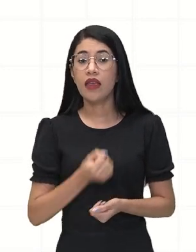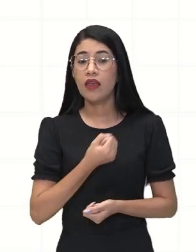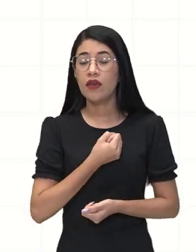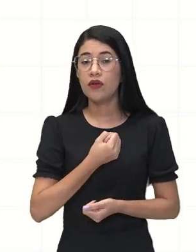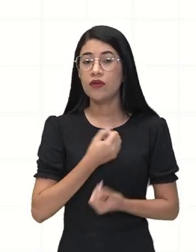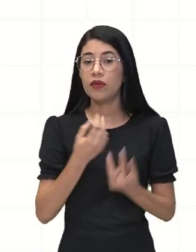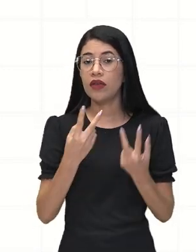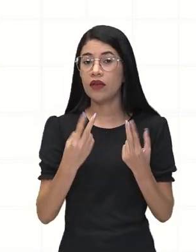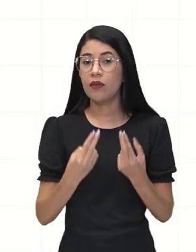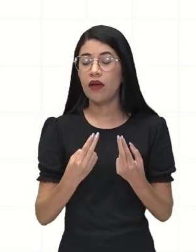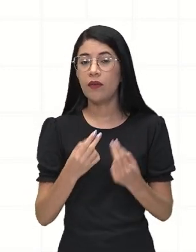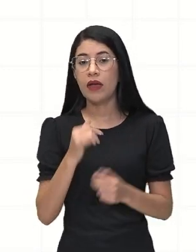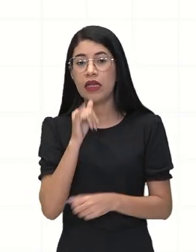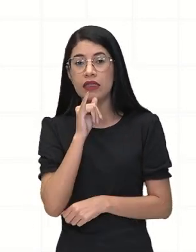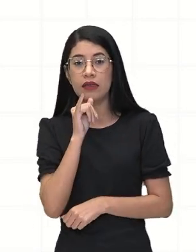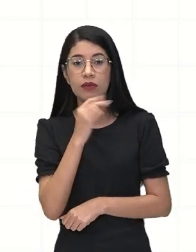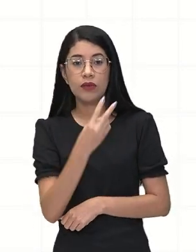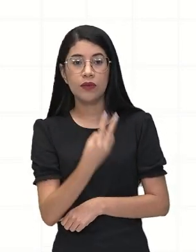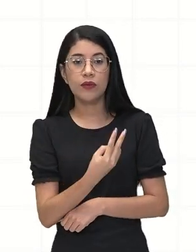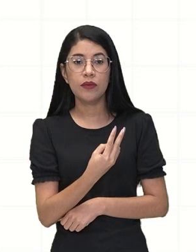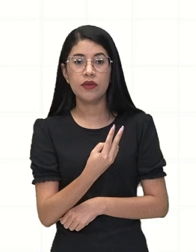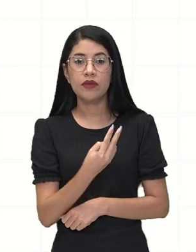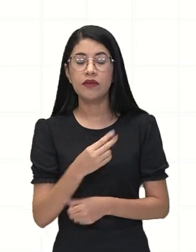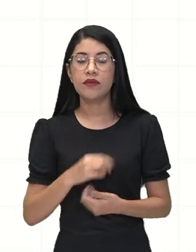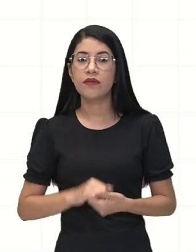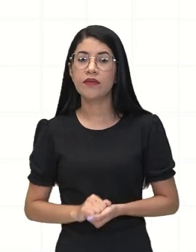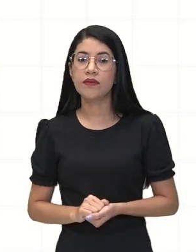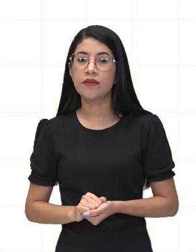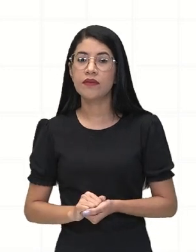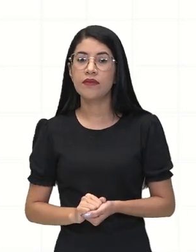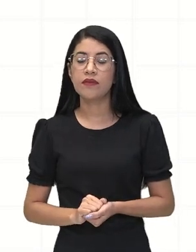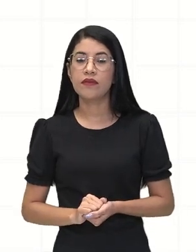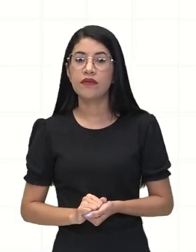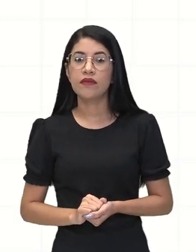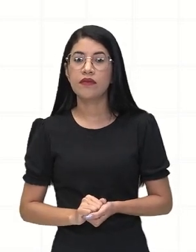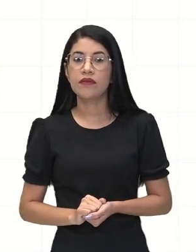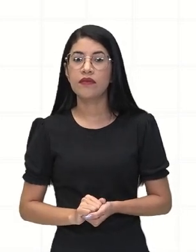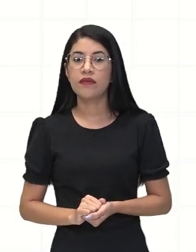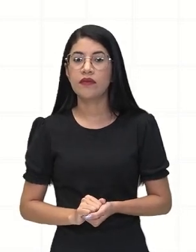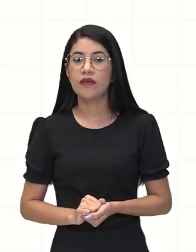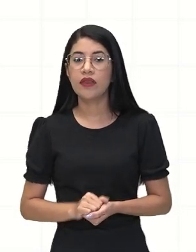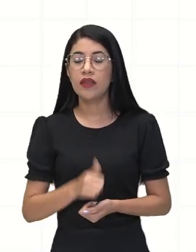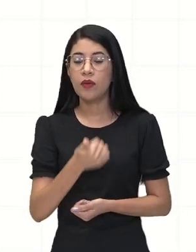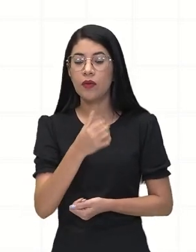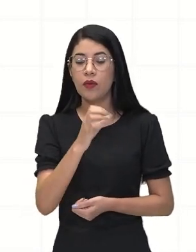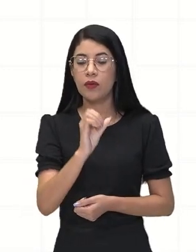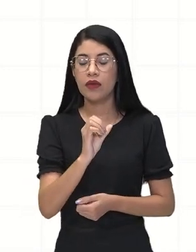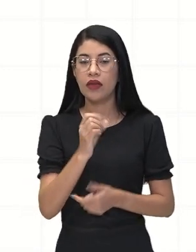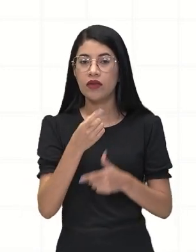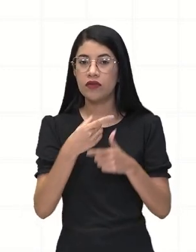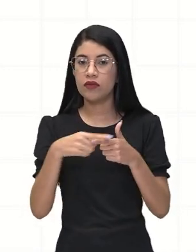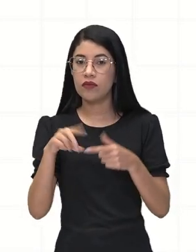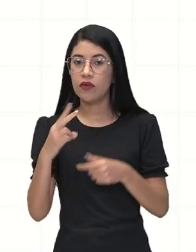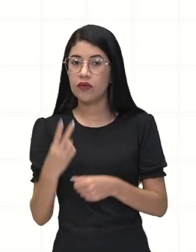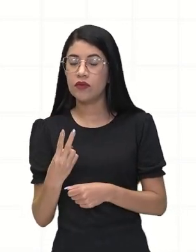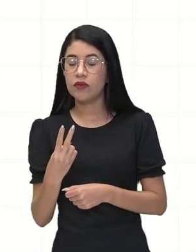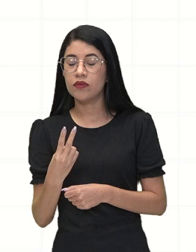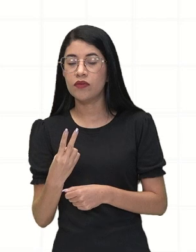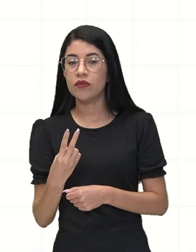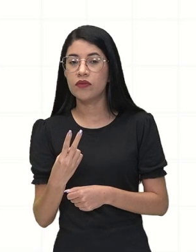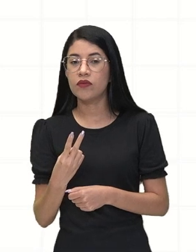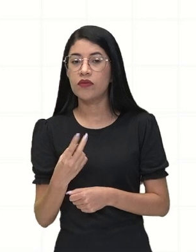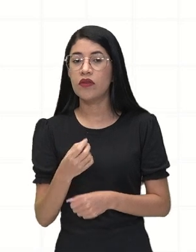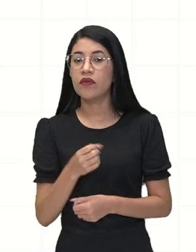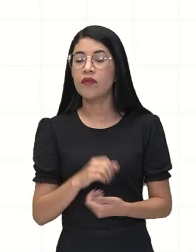o 2. Então, 2. Então, quando eu divido 10 por 2, eu vou estar eliminando esse 2 aqui, vai sobrar